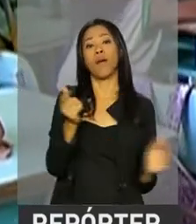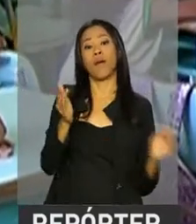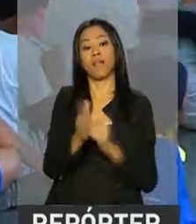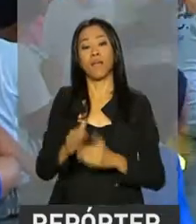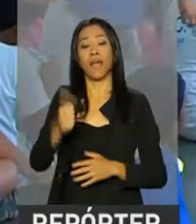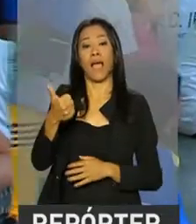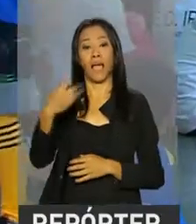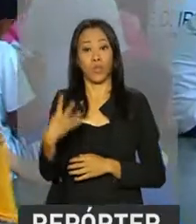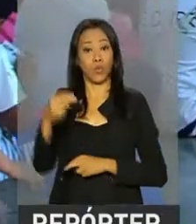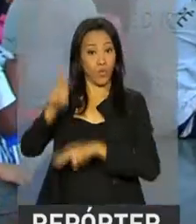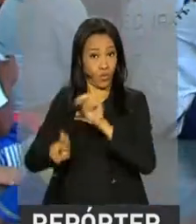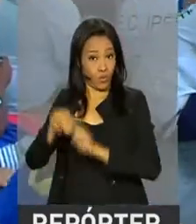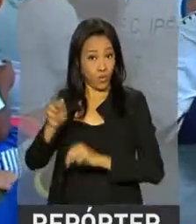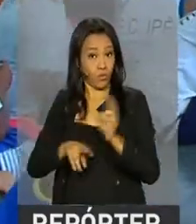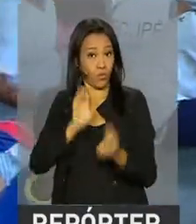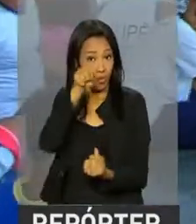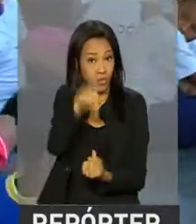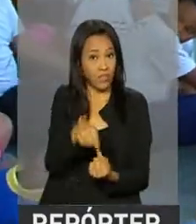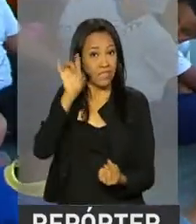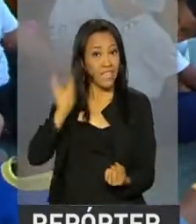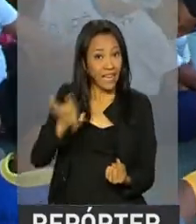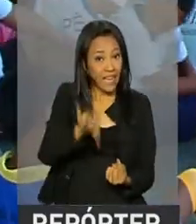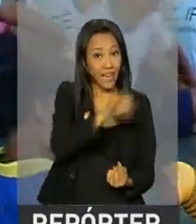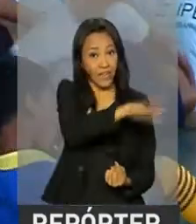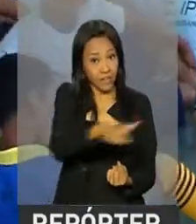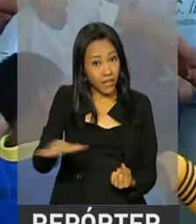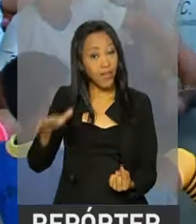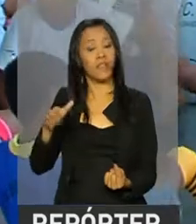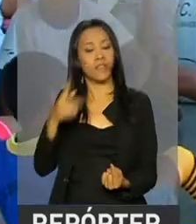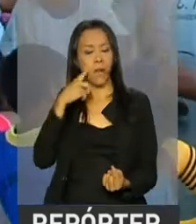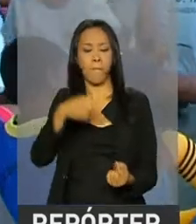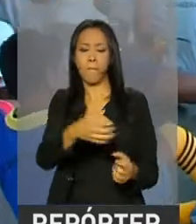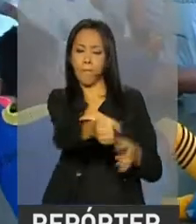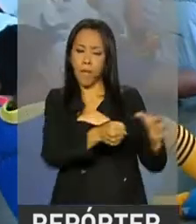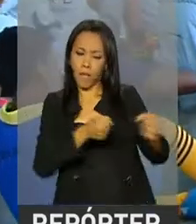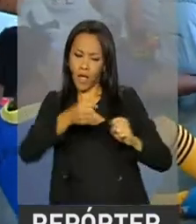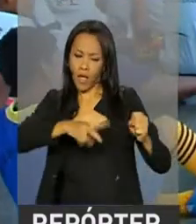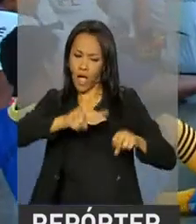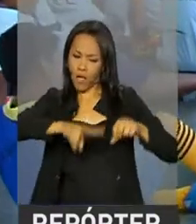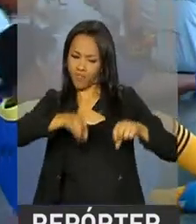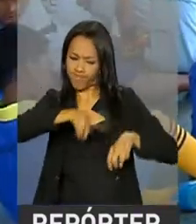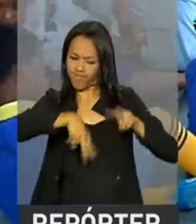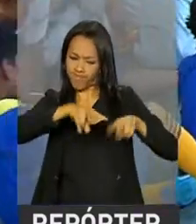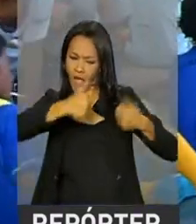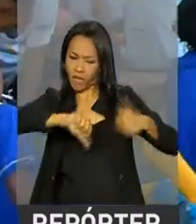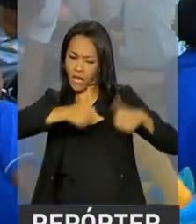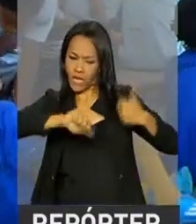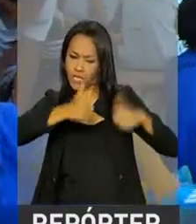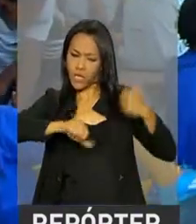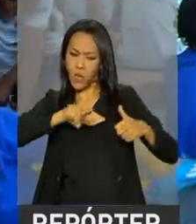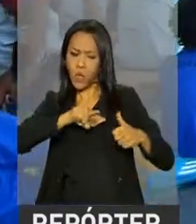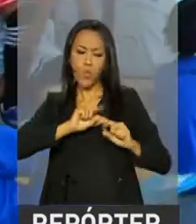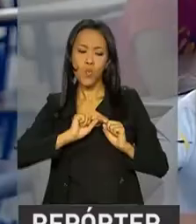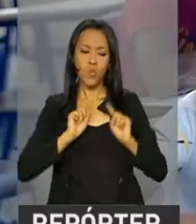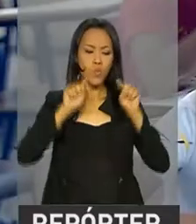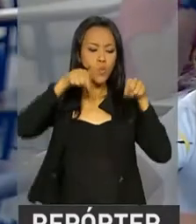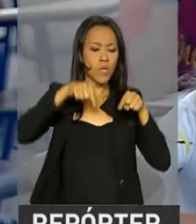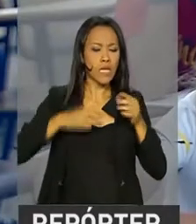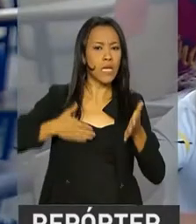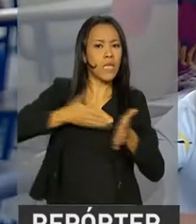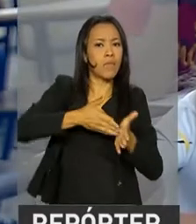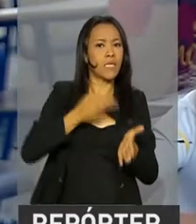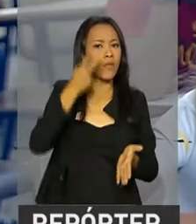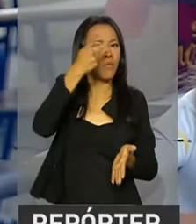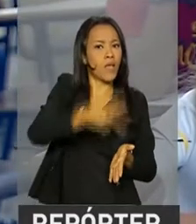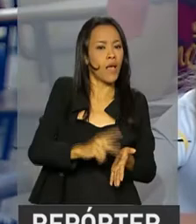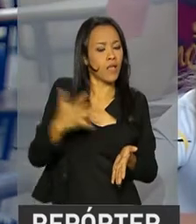junho a idéia é que cada criança passe por uma avaliação para saber quais as limitações clínicas e também